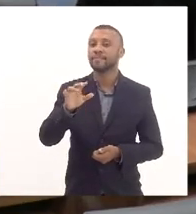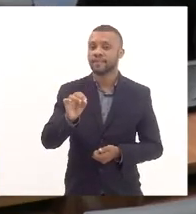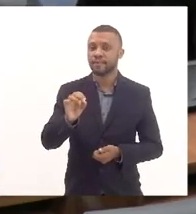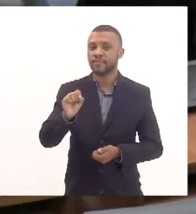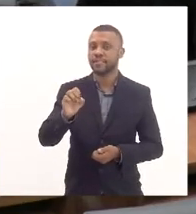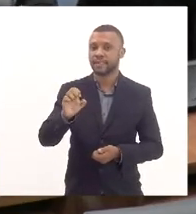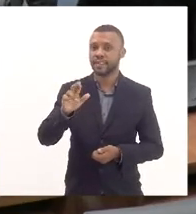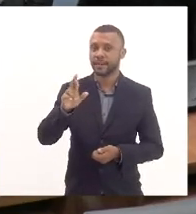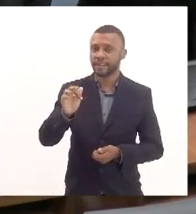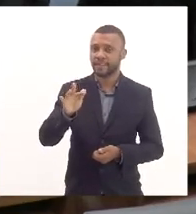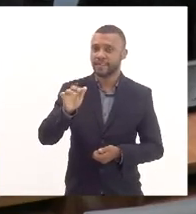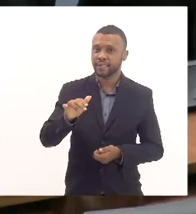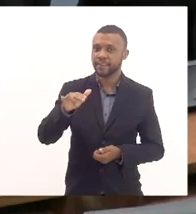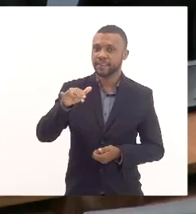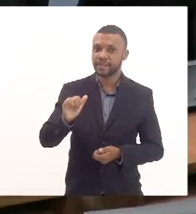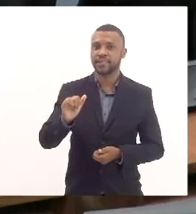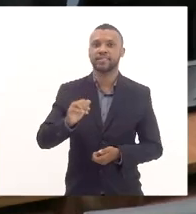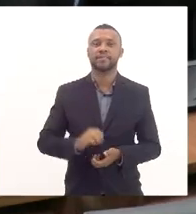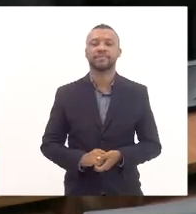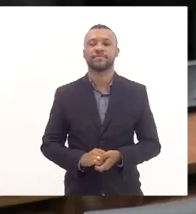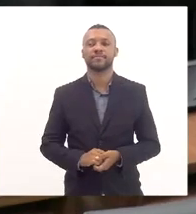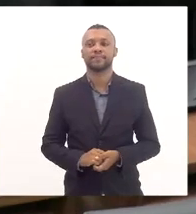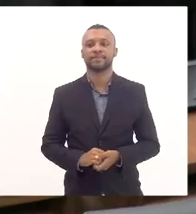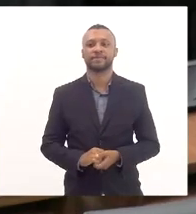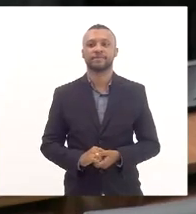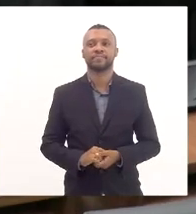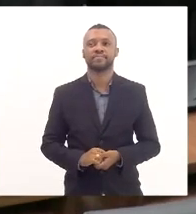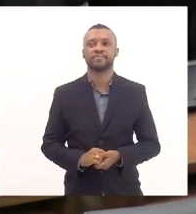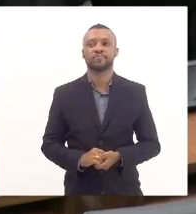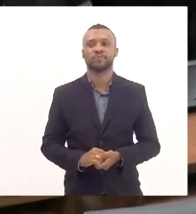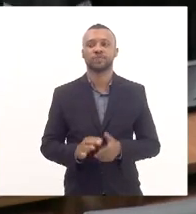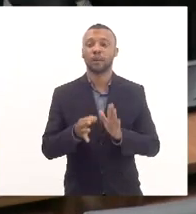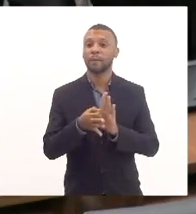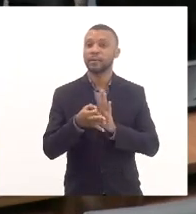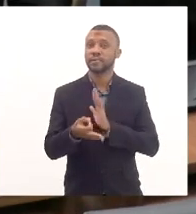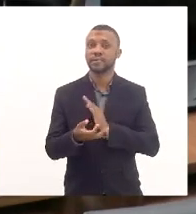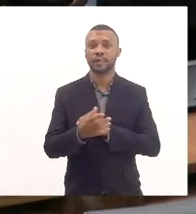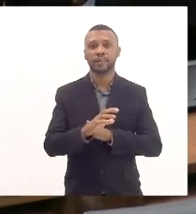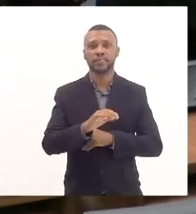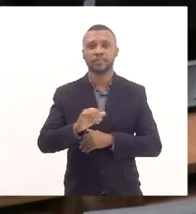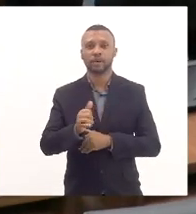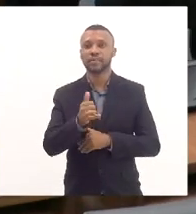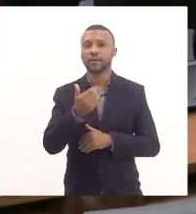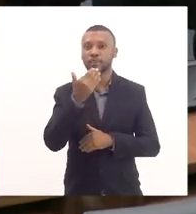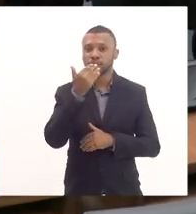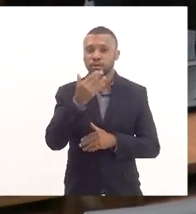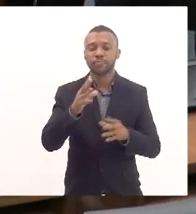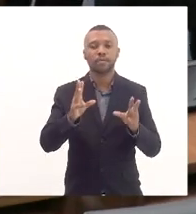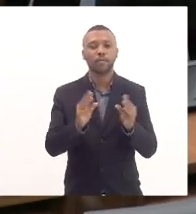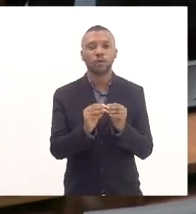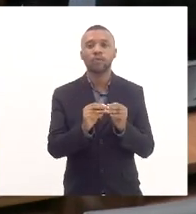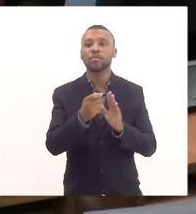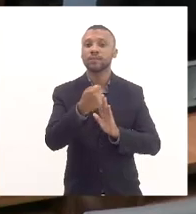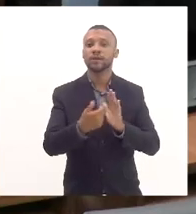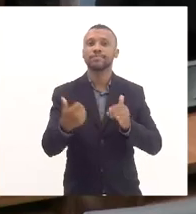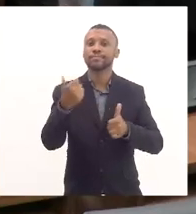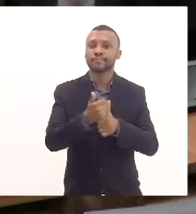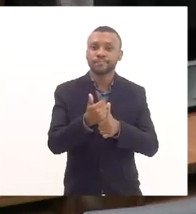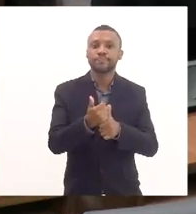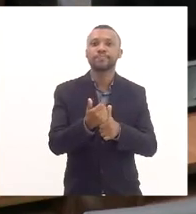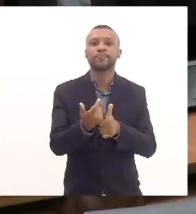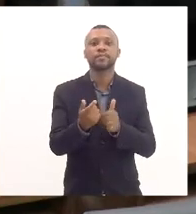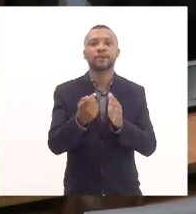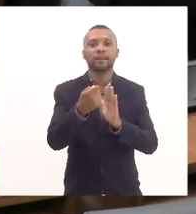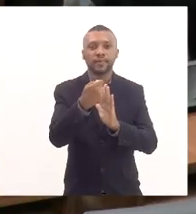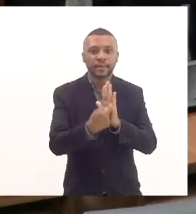E aí o parecer da ccj concluindo o substitutivo o forma final